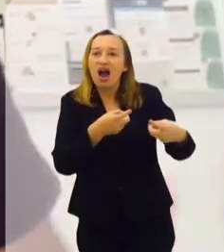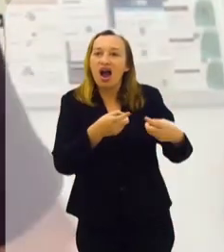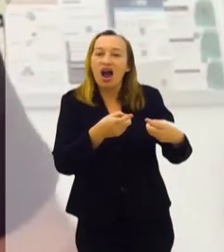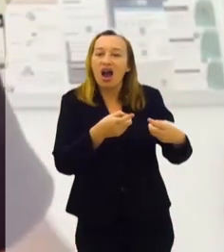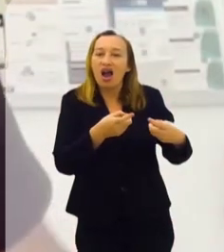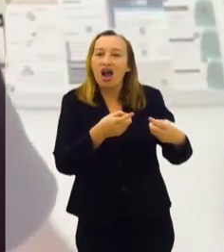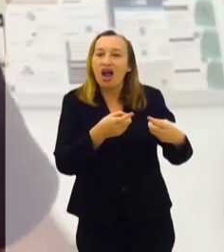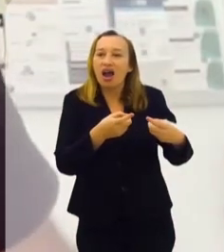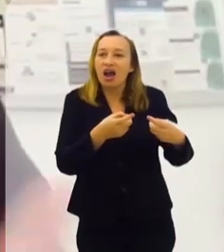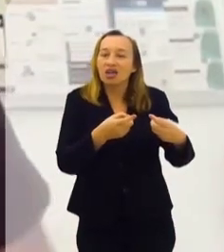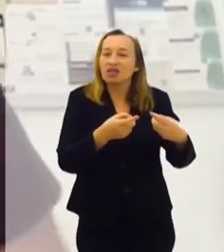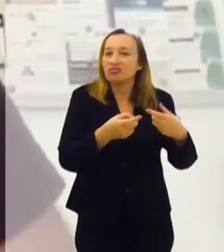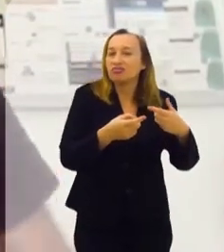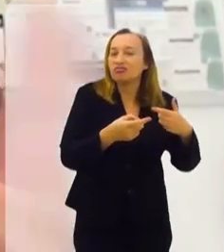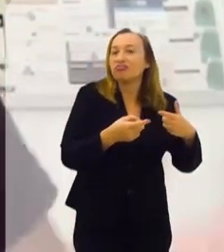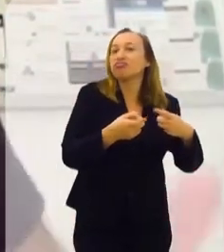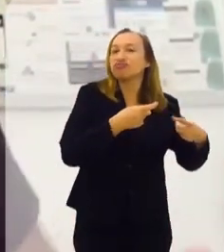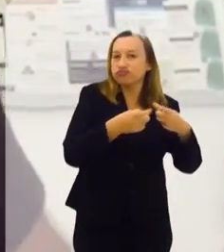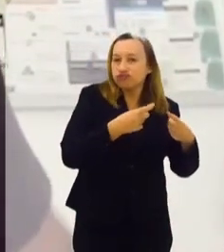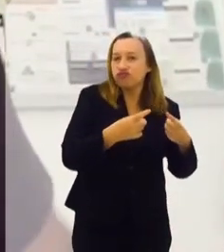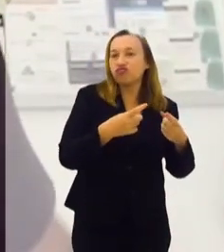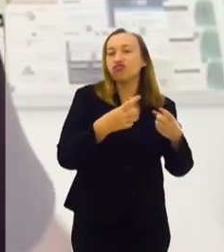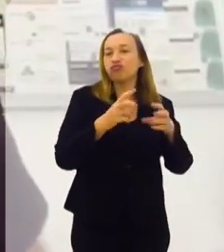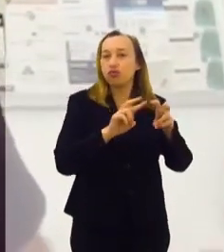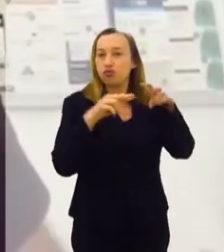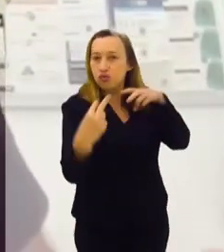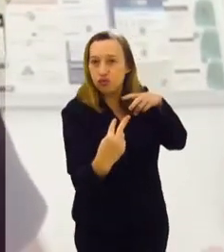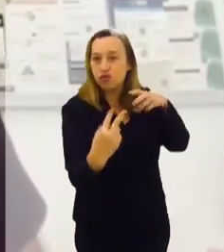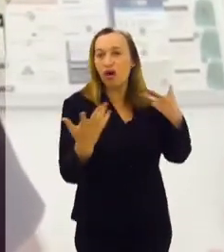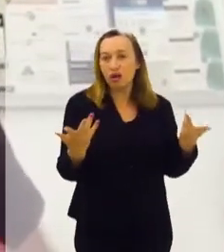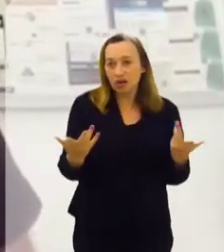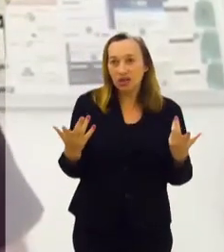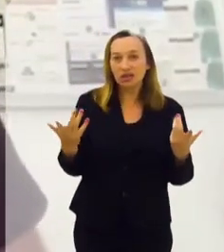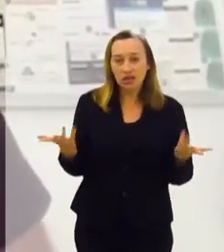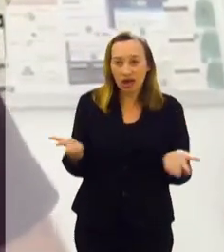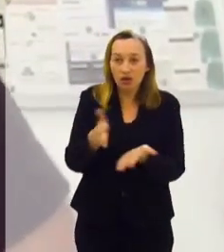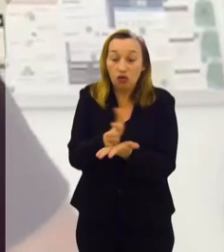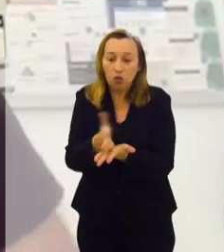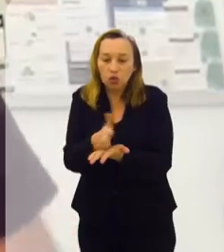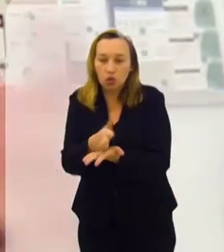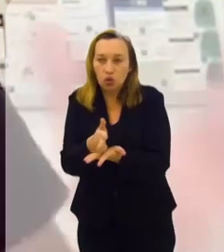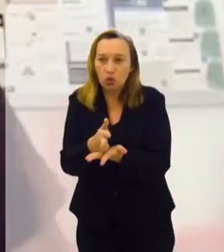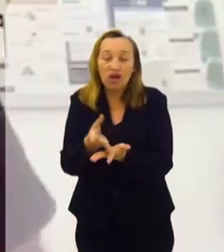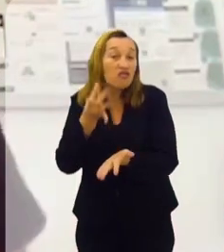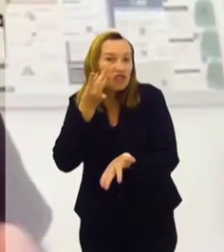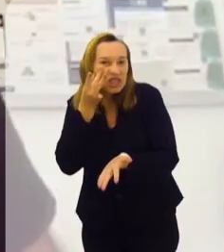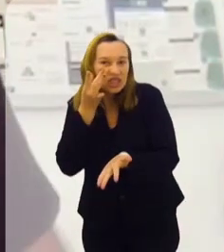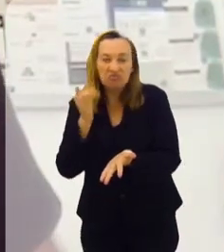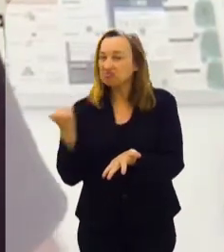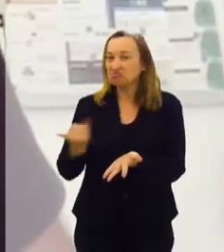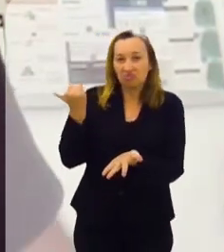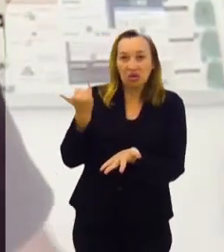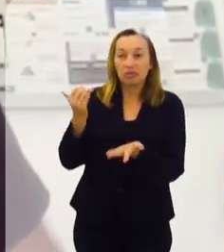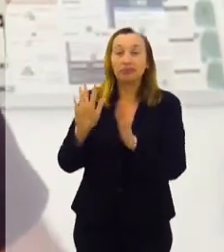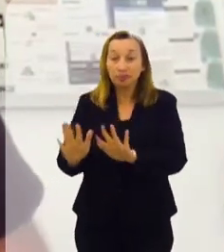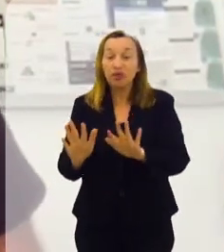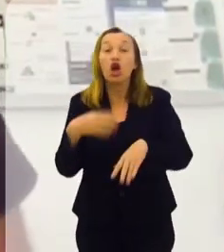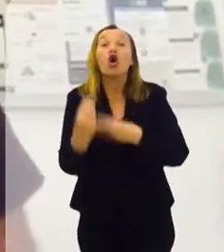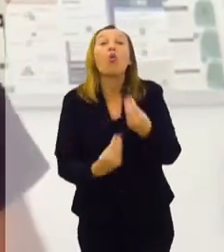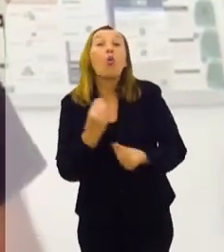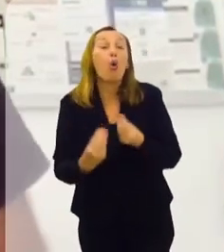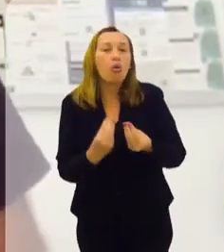as guerras são virtuais, né? As batalhas são virtuais, as fronteiras físicas já não importam tanto,